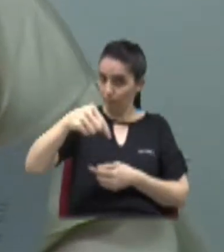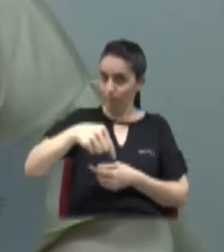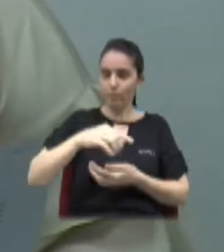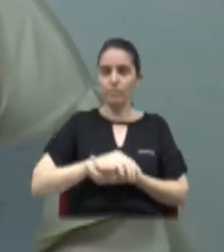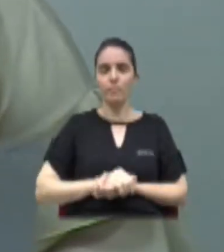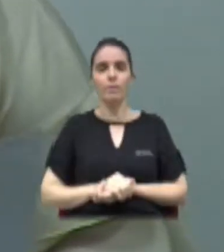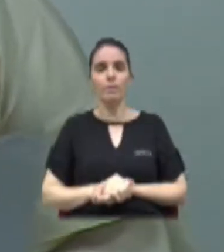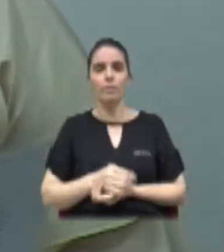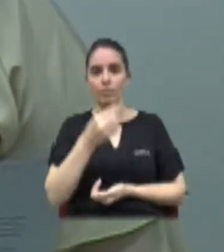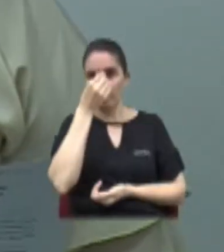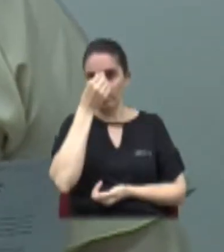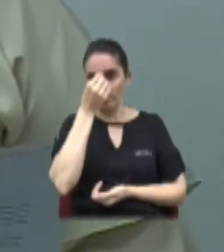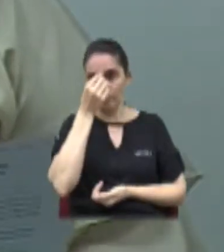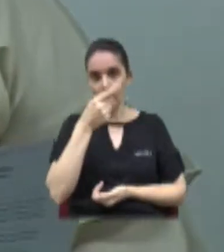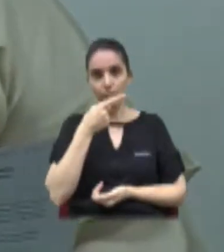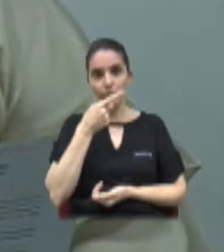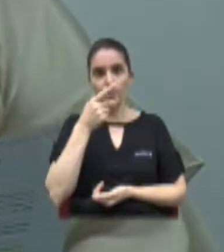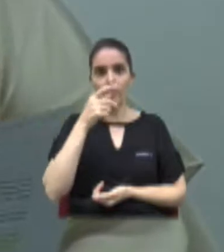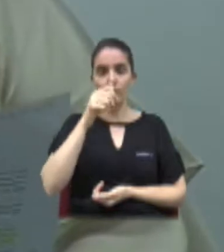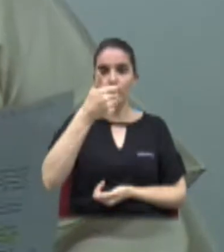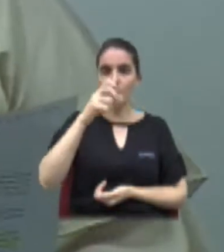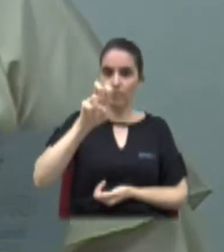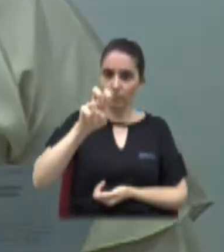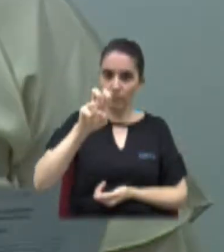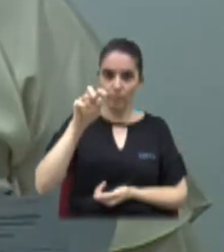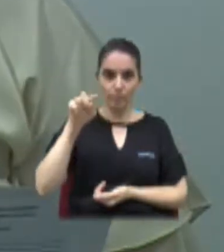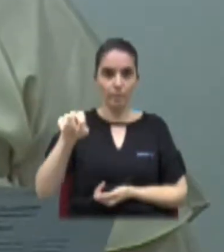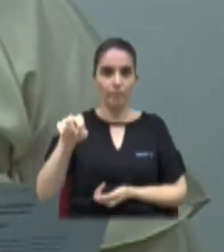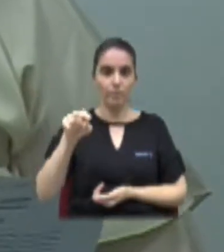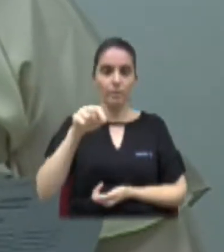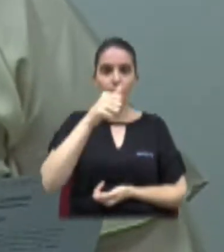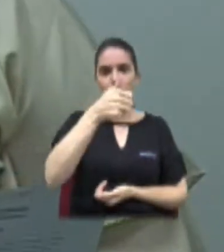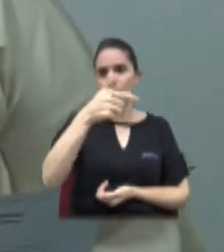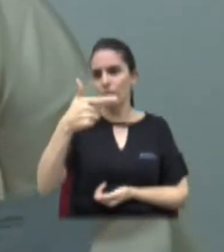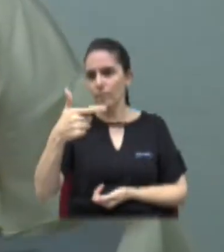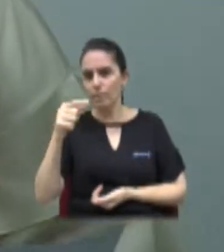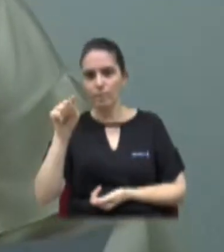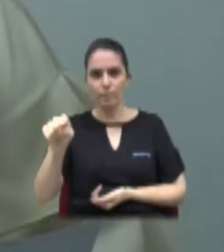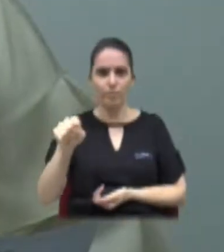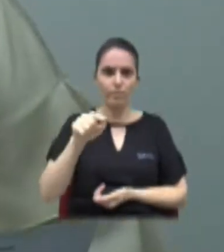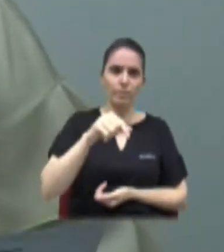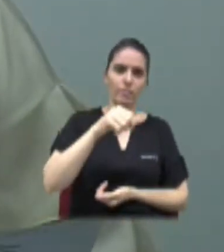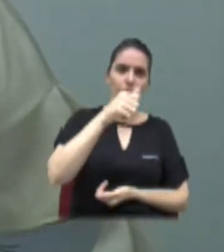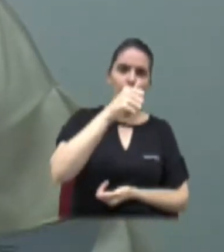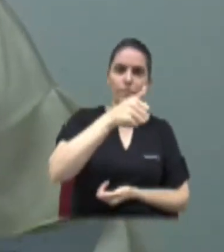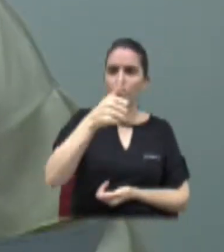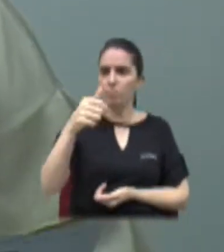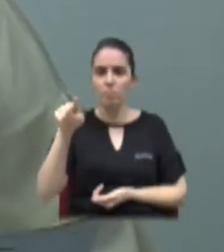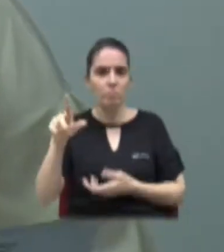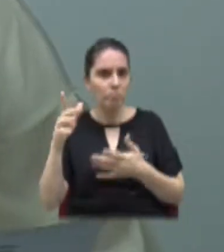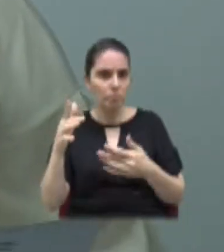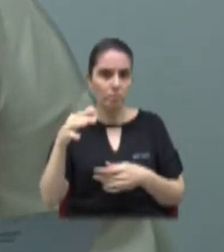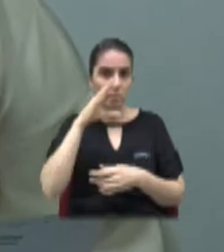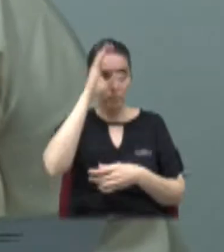e não precisa vir aqui nos gabinetes, como tem acontecido com a gente. É um assunto muito sério, um assunto muito